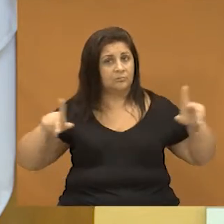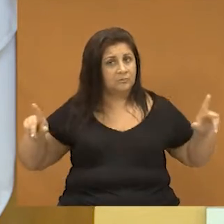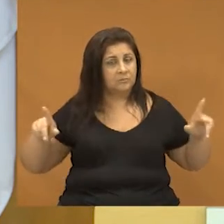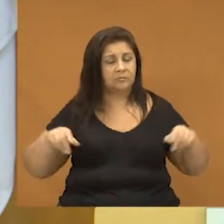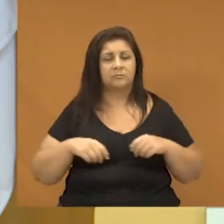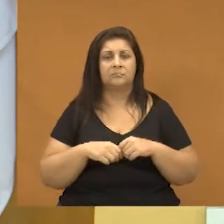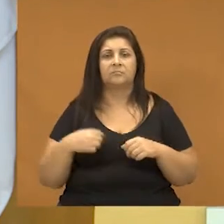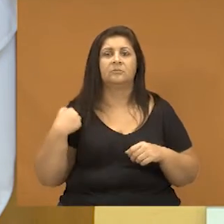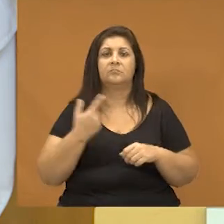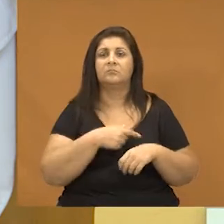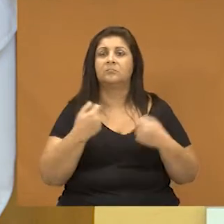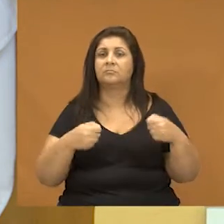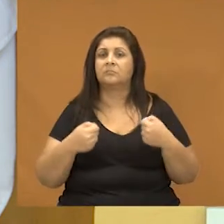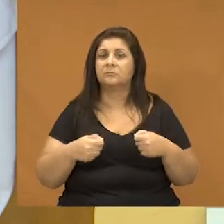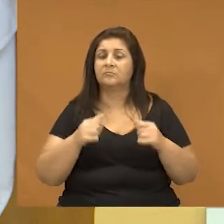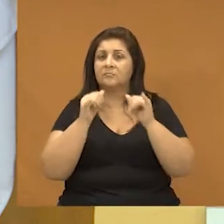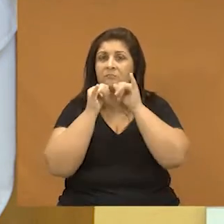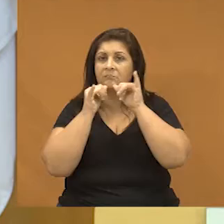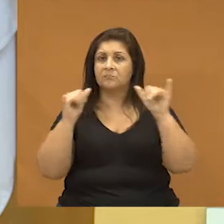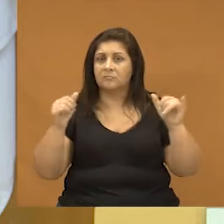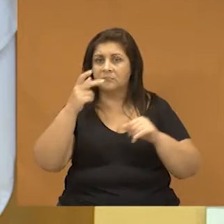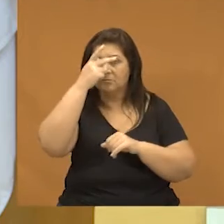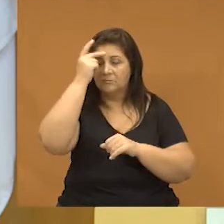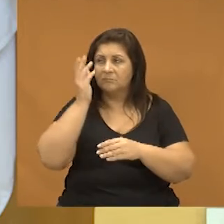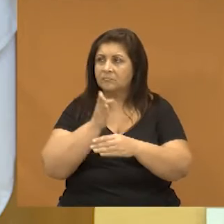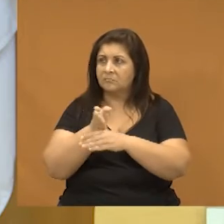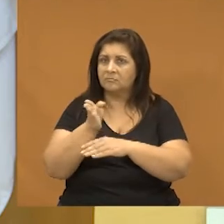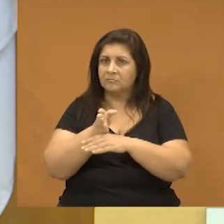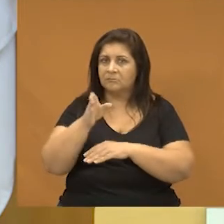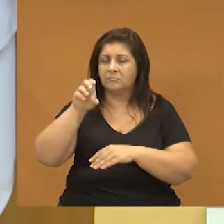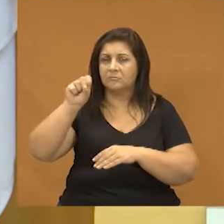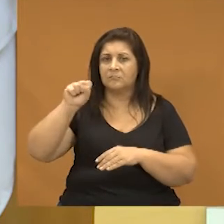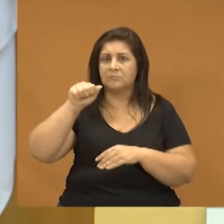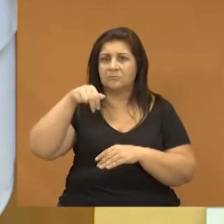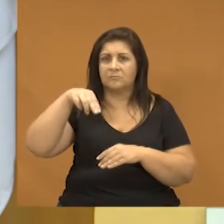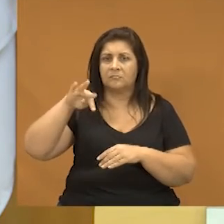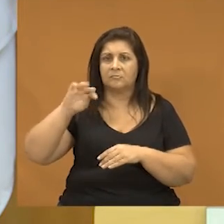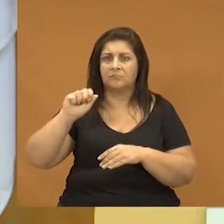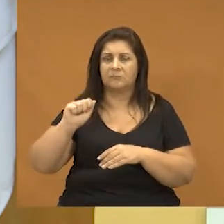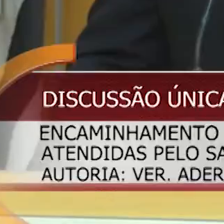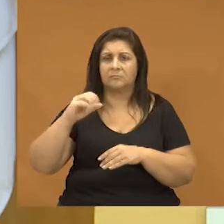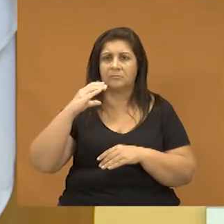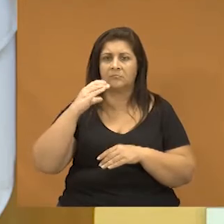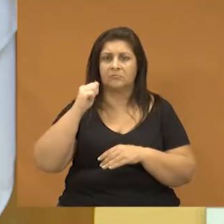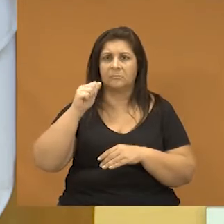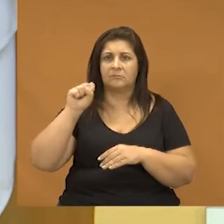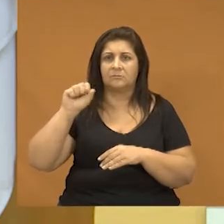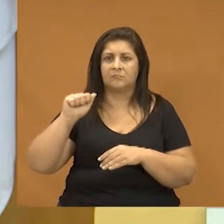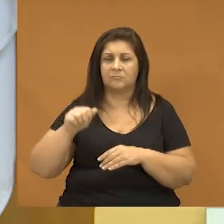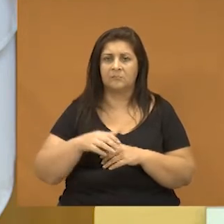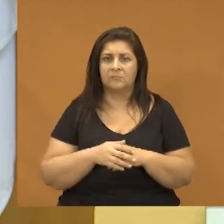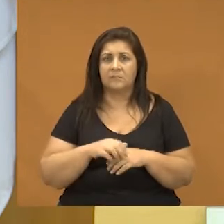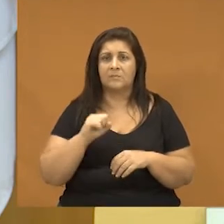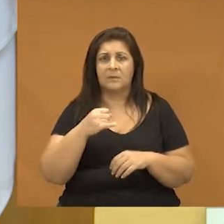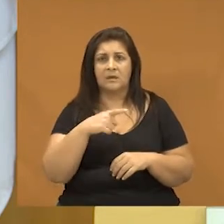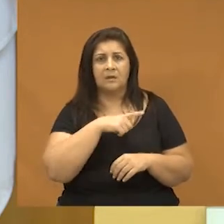que fomentar com que as pessoas frequentem mais a Santa Casa, que passem mais pelo atendimento na Santa Casa, que quem tem